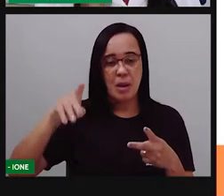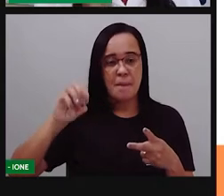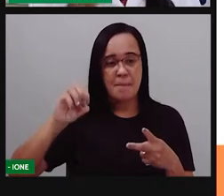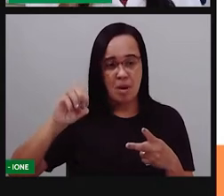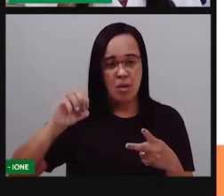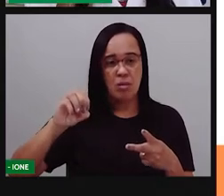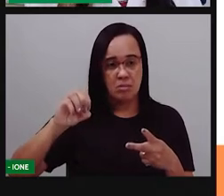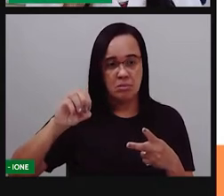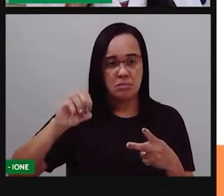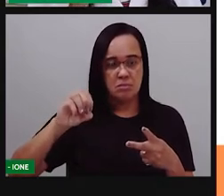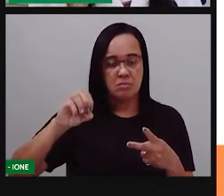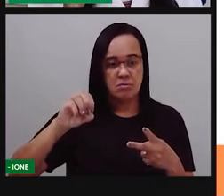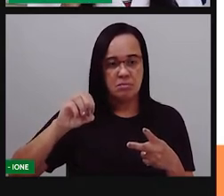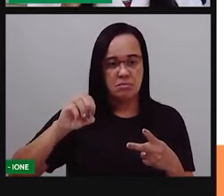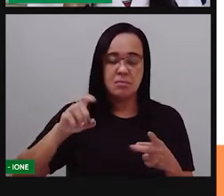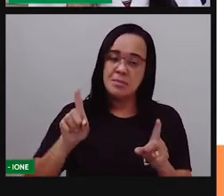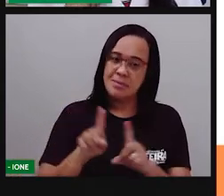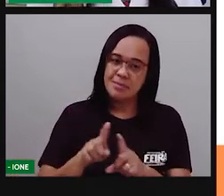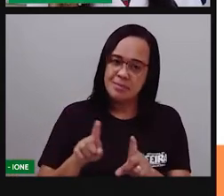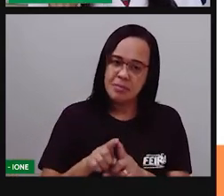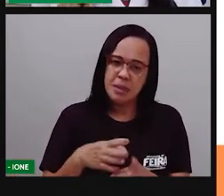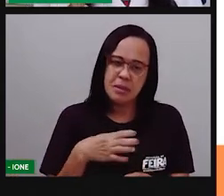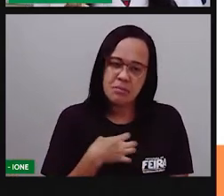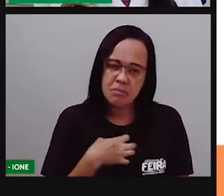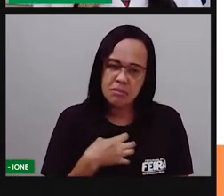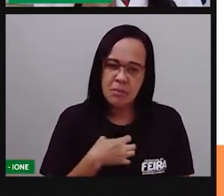você também houve